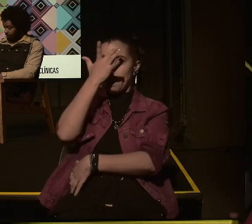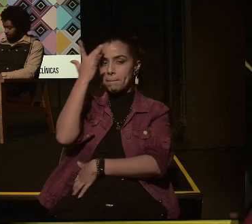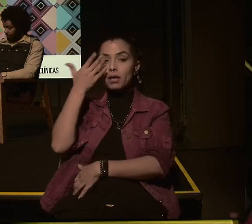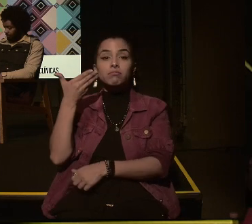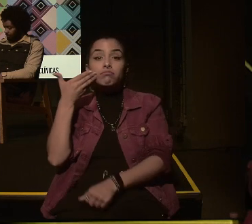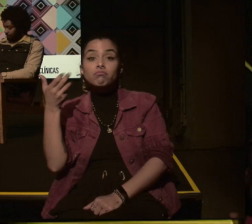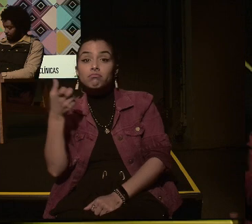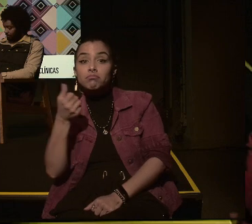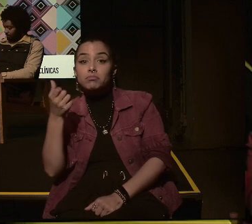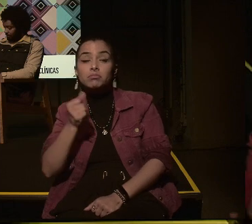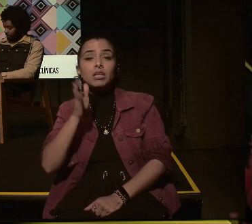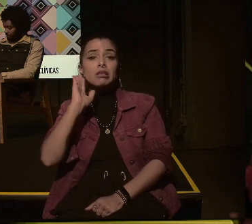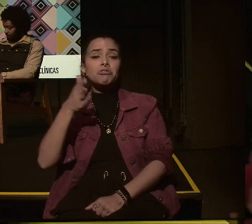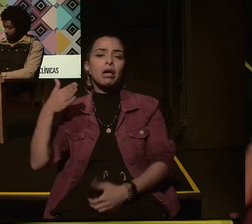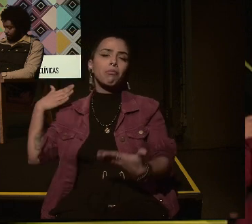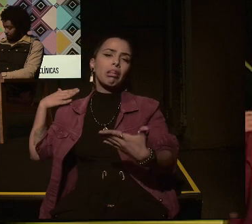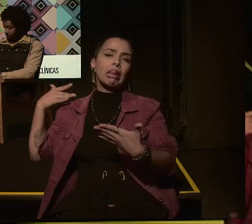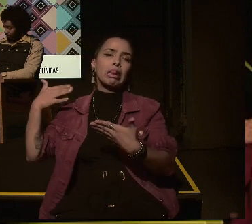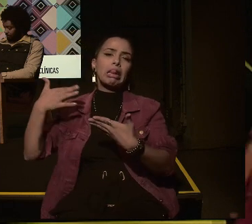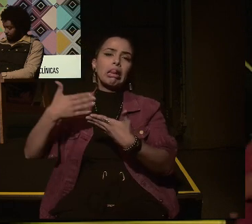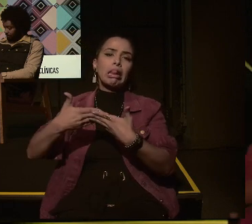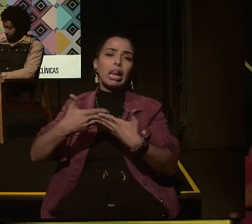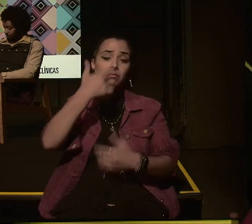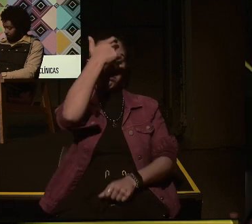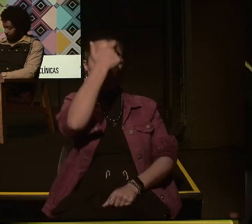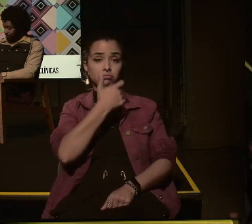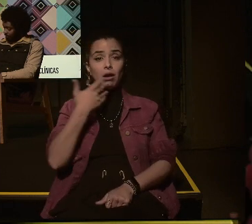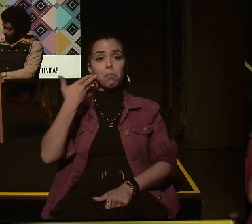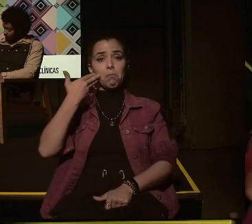que se entende e foi entendido enquanto norma